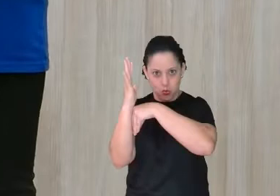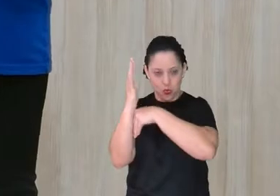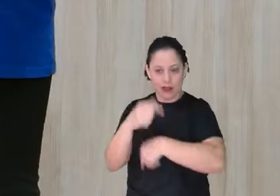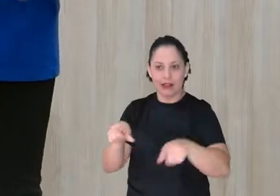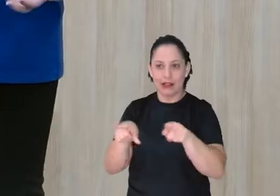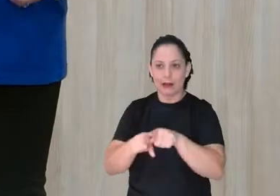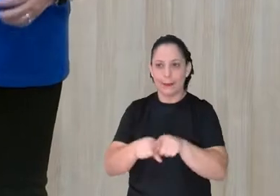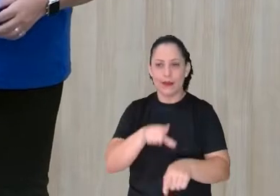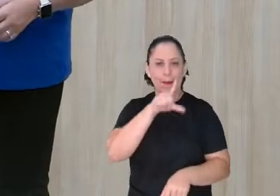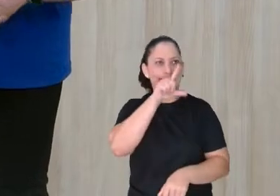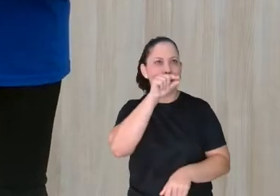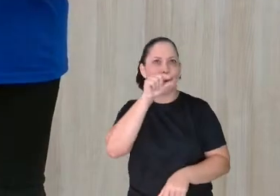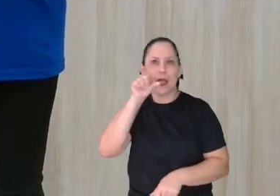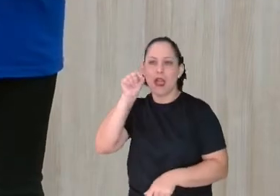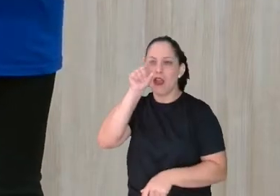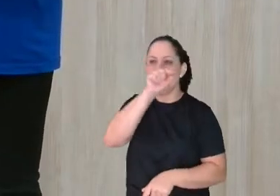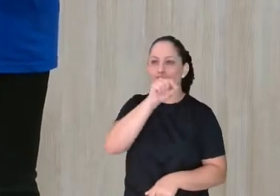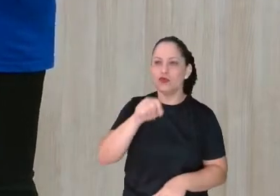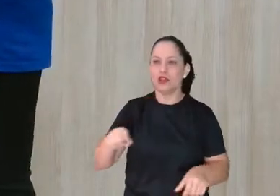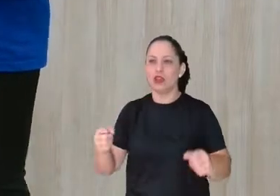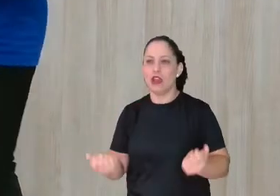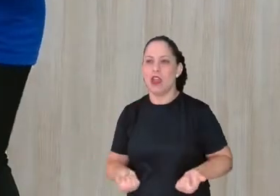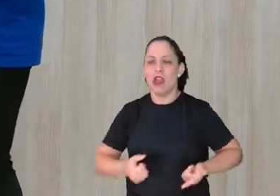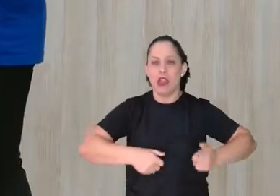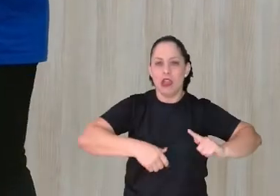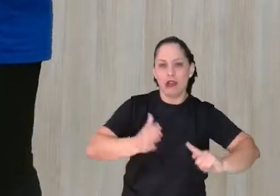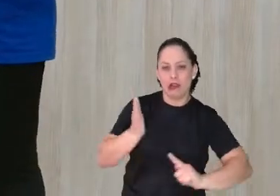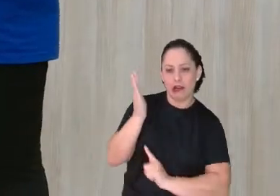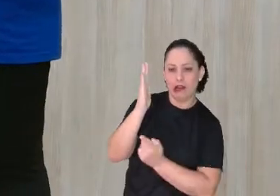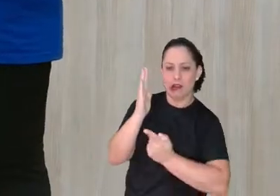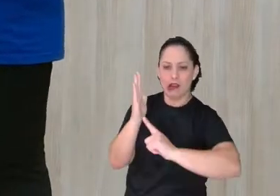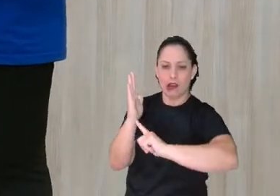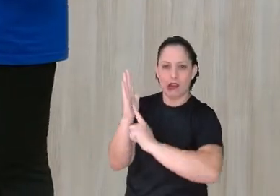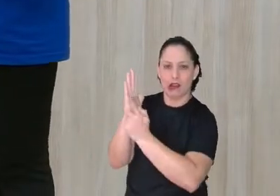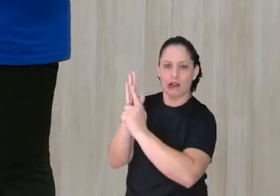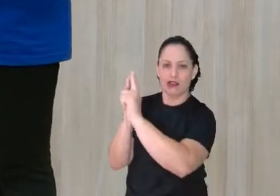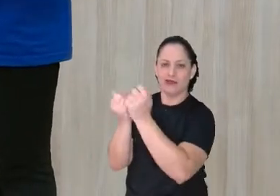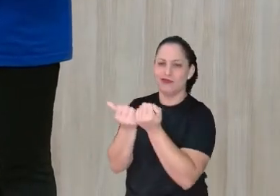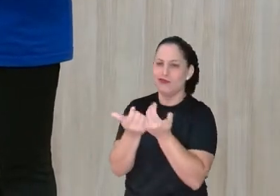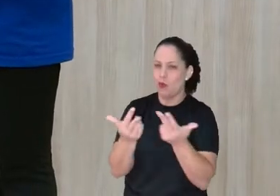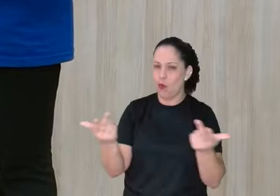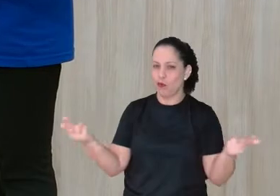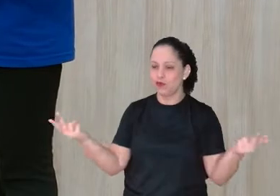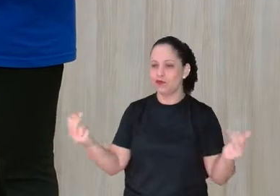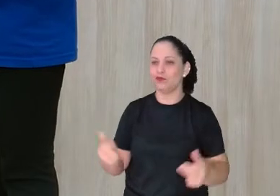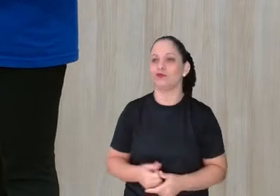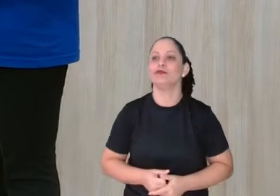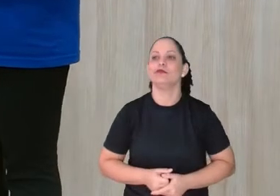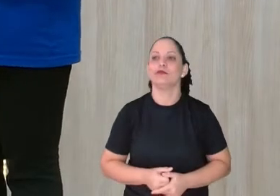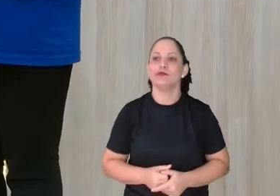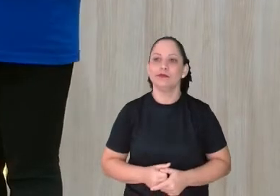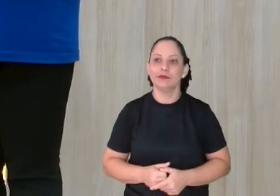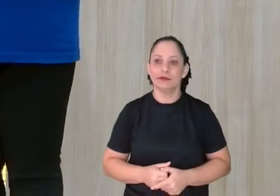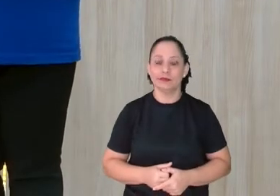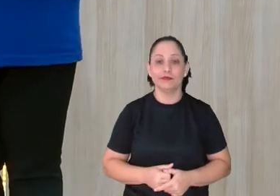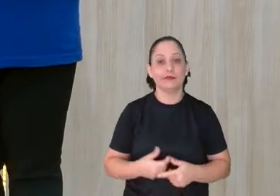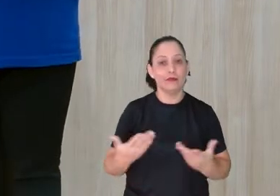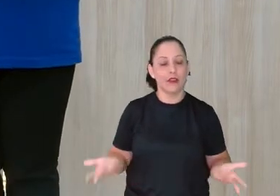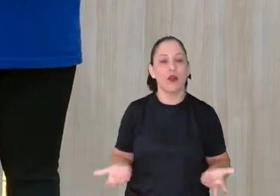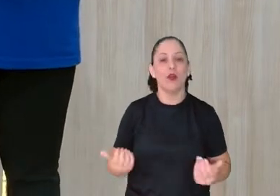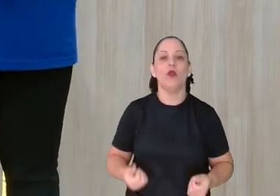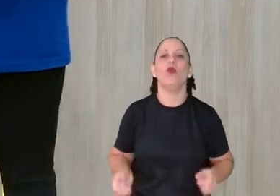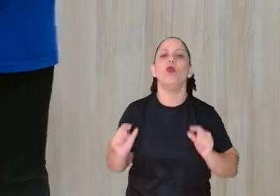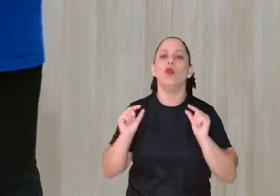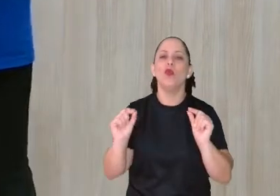também transitam, né, pelos os biomas que estão em seu entorno. Vamos ver o que é que eu tenho ainda. Vamos ver